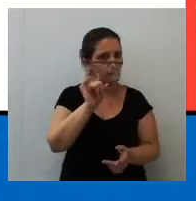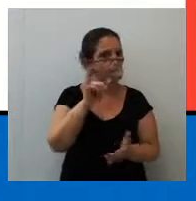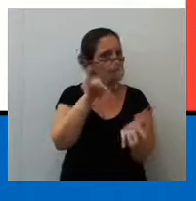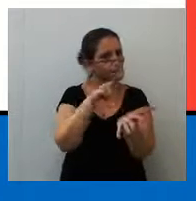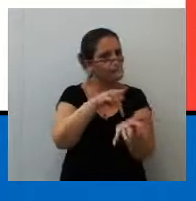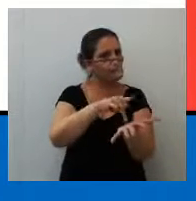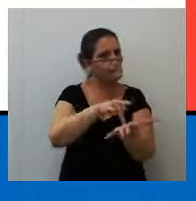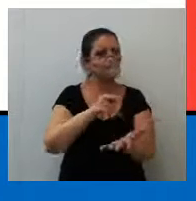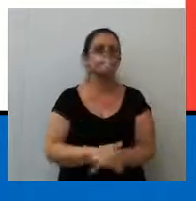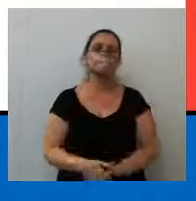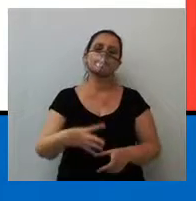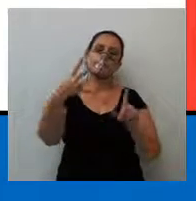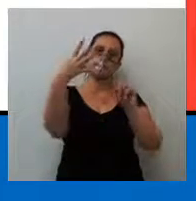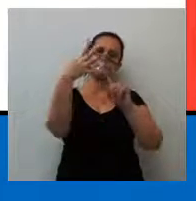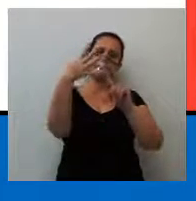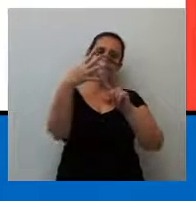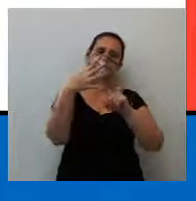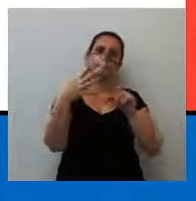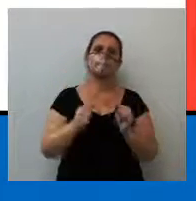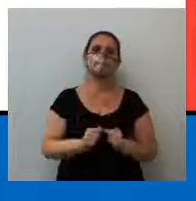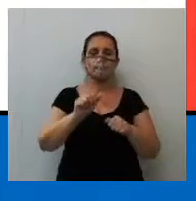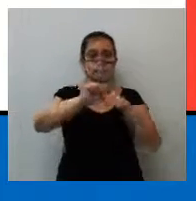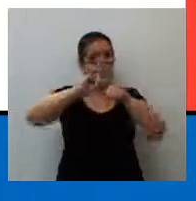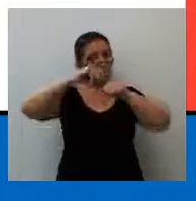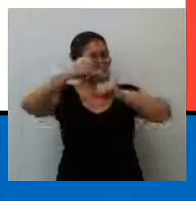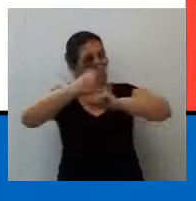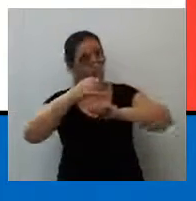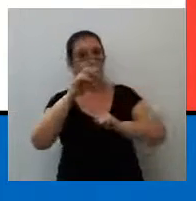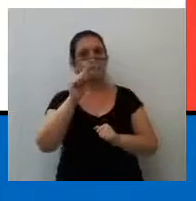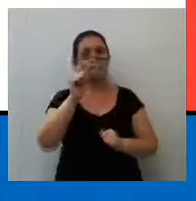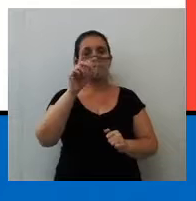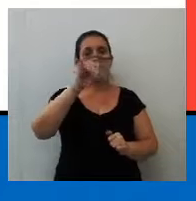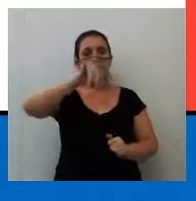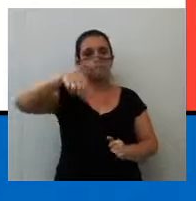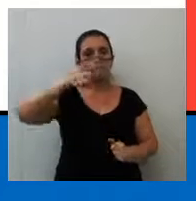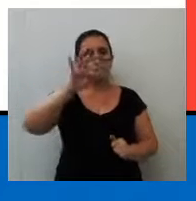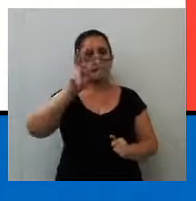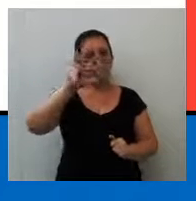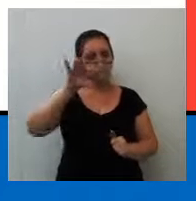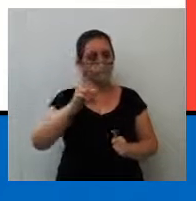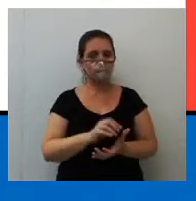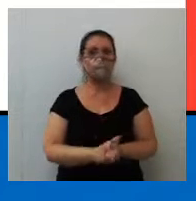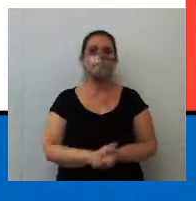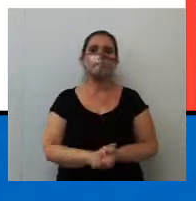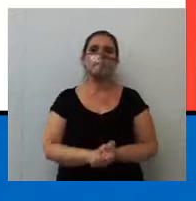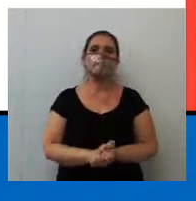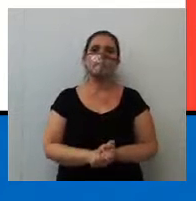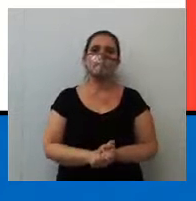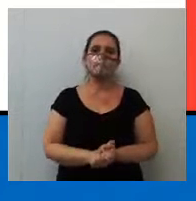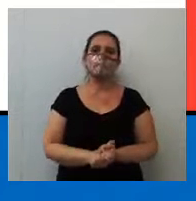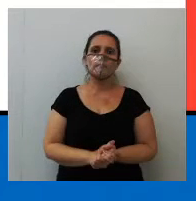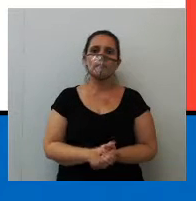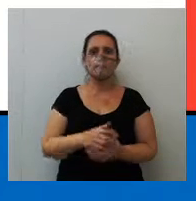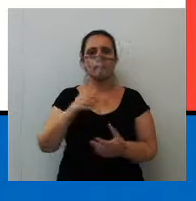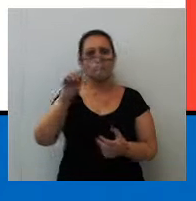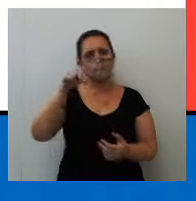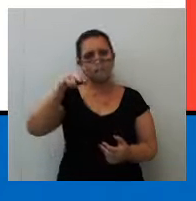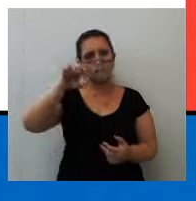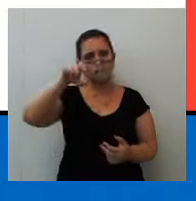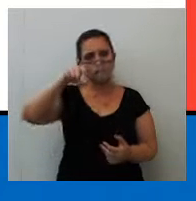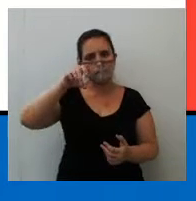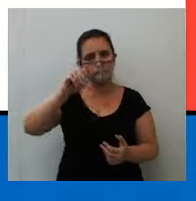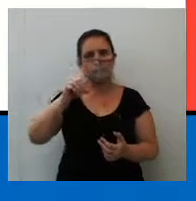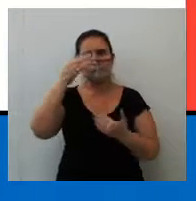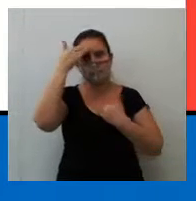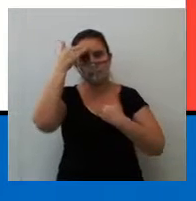repressão não quatro os adjetivos isso é bem interessante os adjetivos anexo obrigado